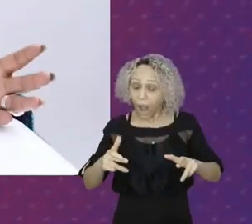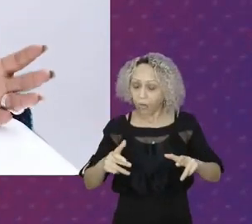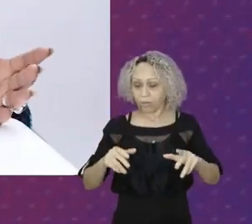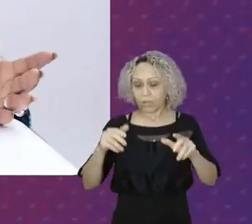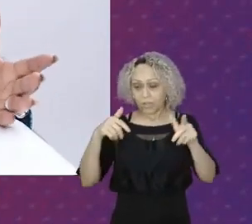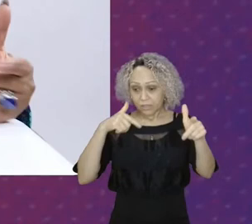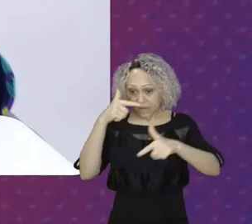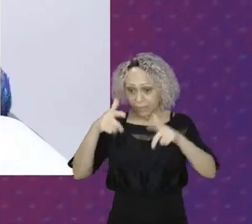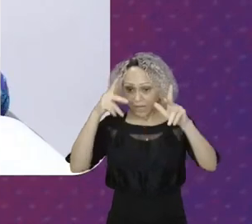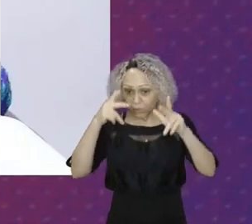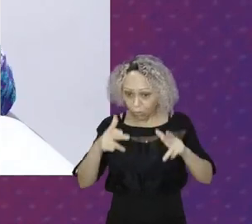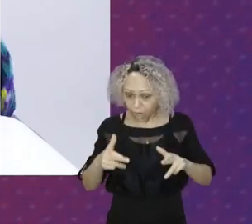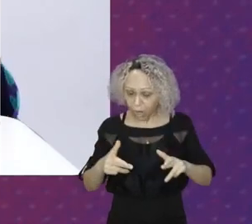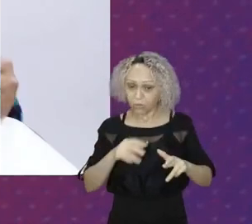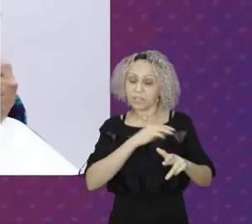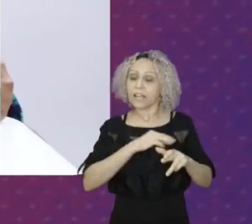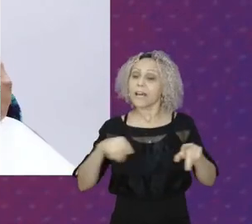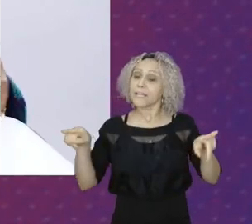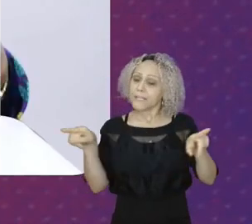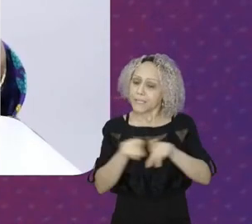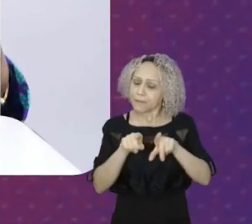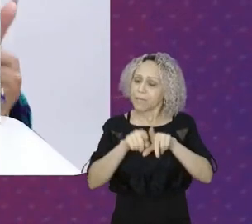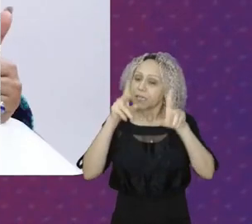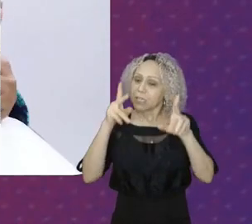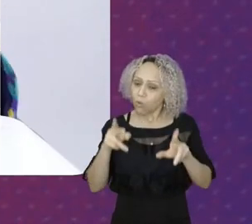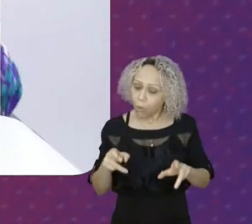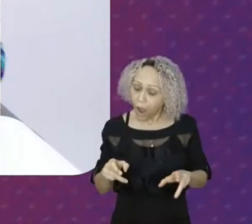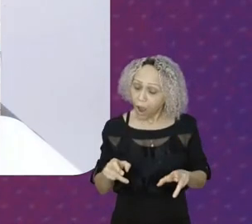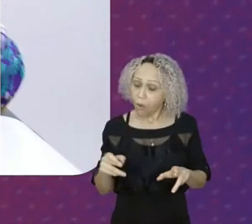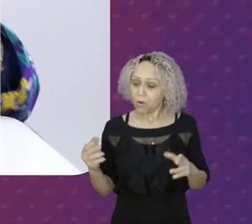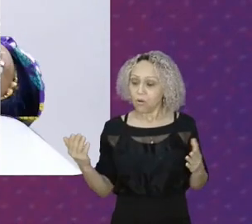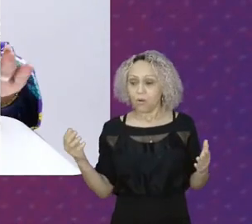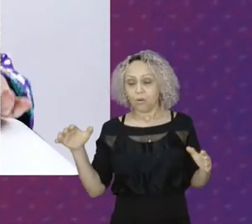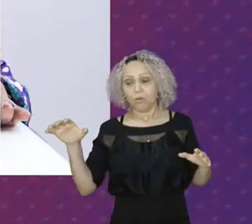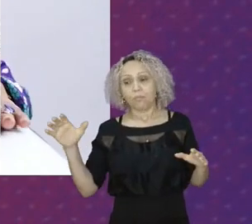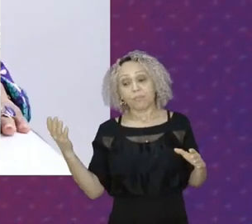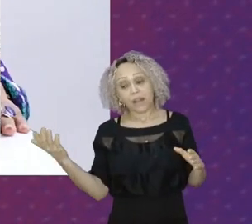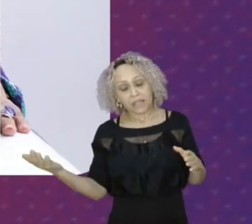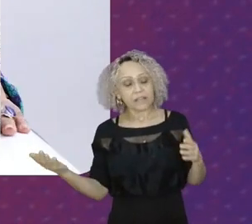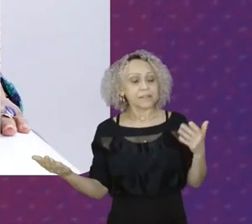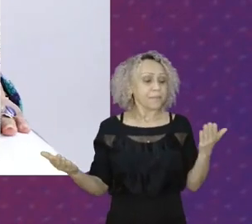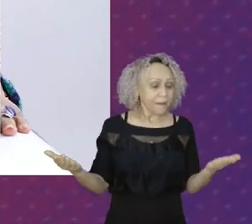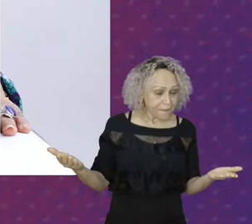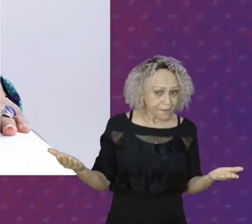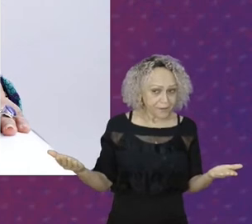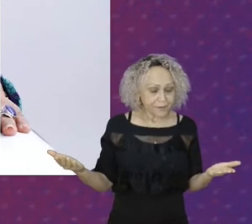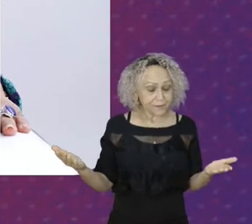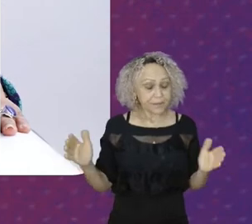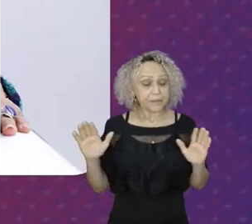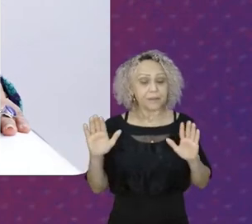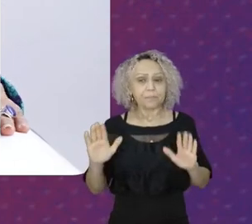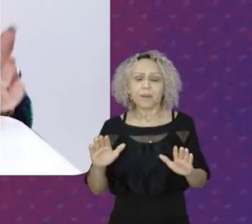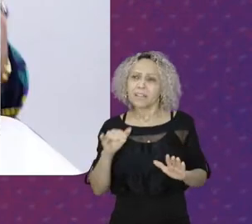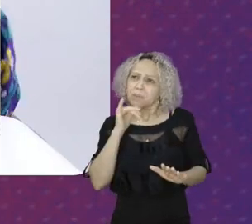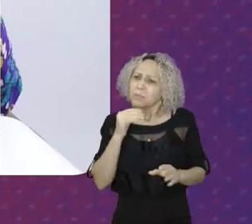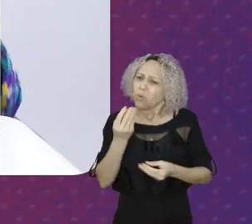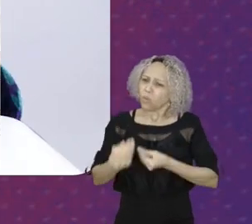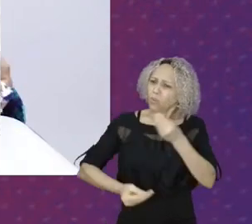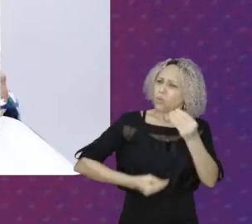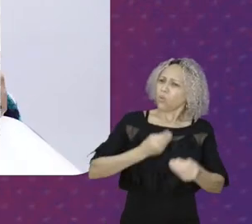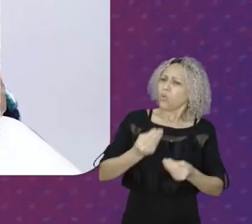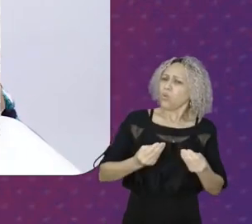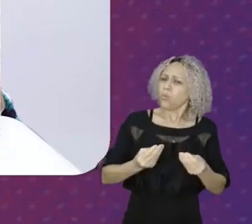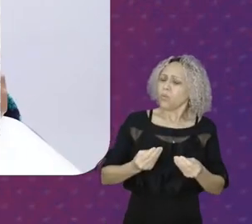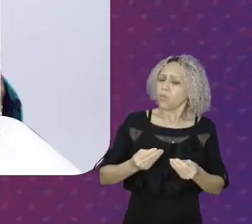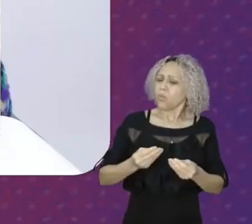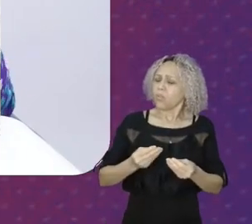enormes, que o nosso partido, o Partido dos Trabalhadores e das Trabalhadoras, tem que se debruçar isso com